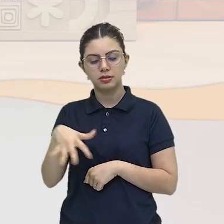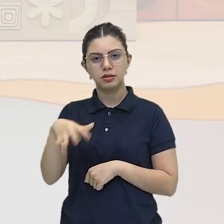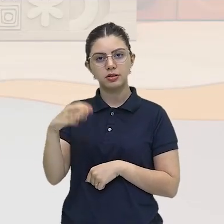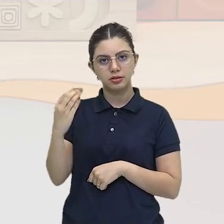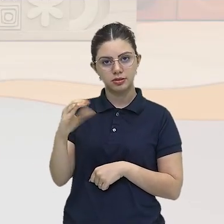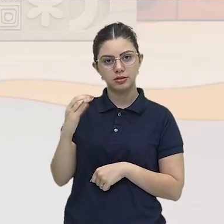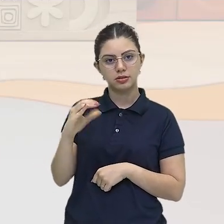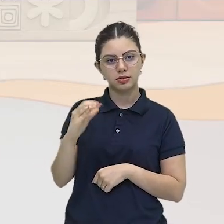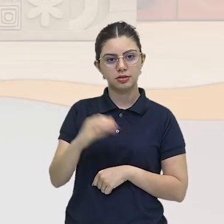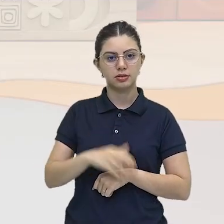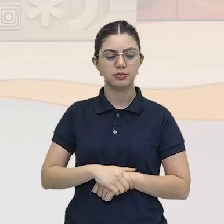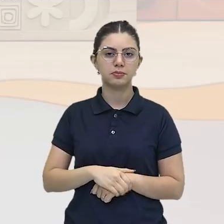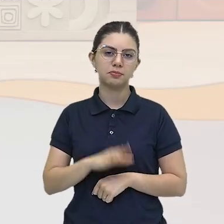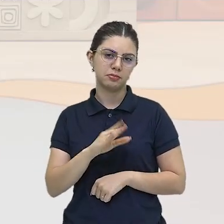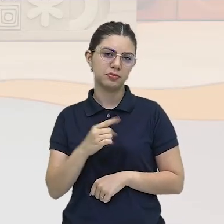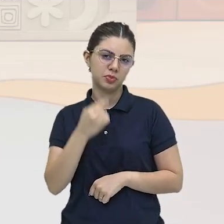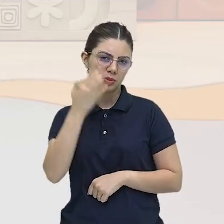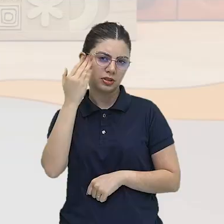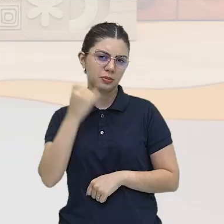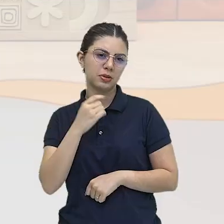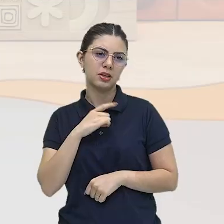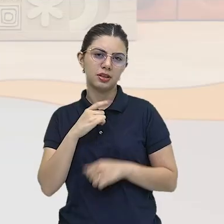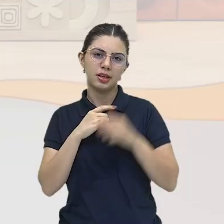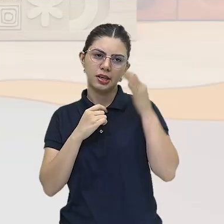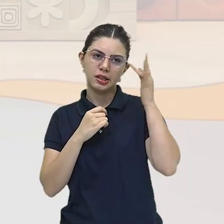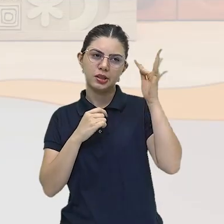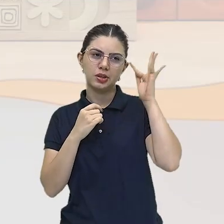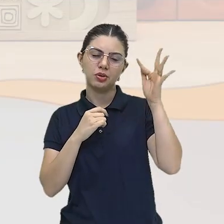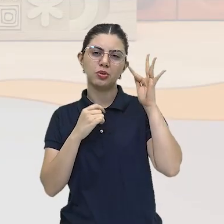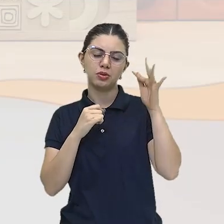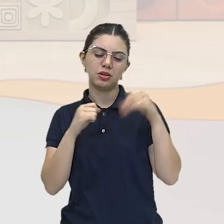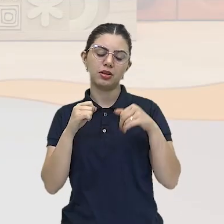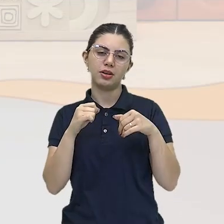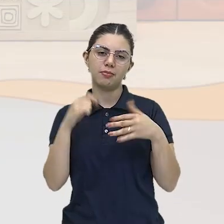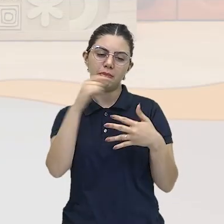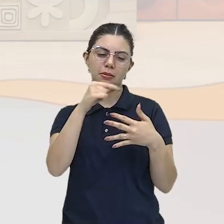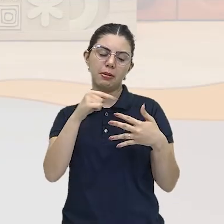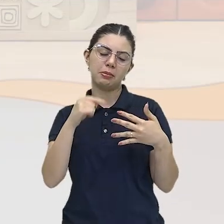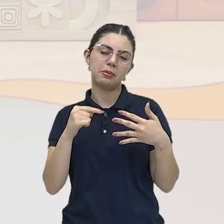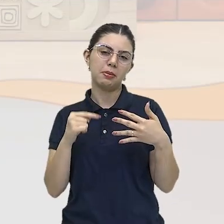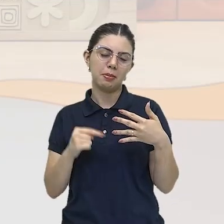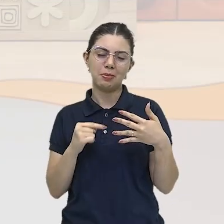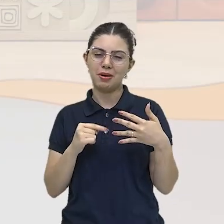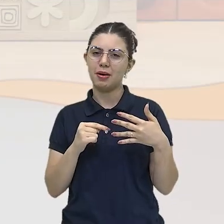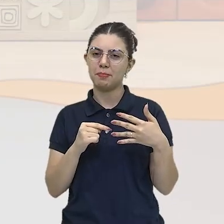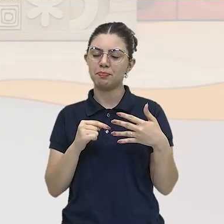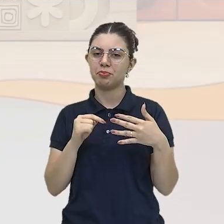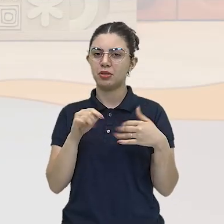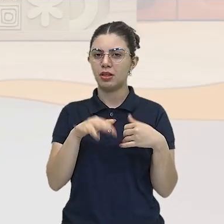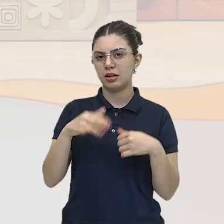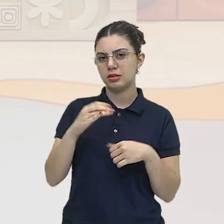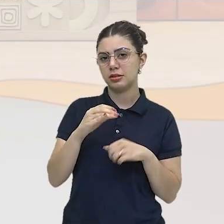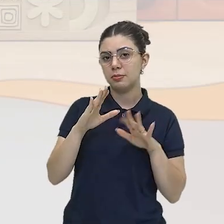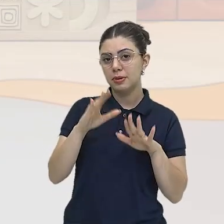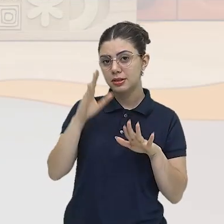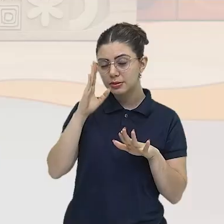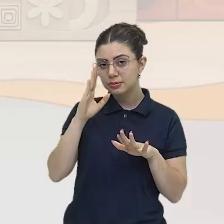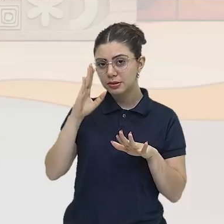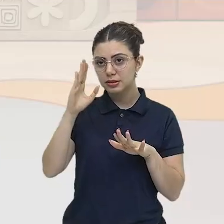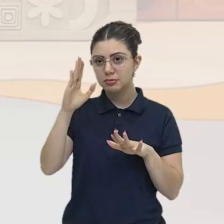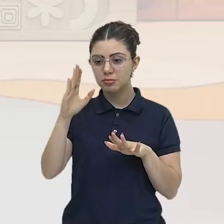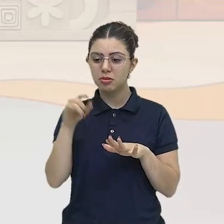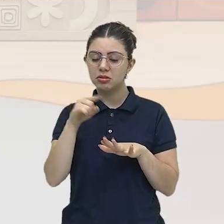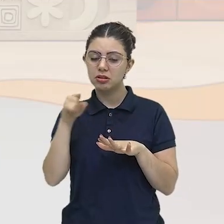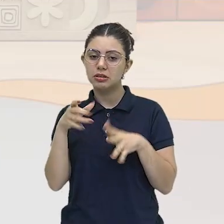cientistas. Claro, existem outras teorias dentro da comunidade científica, mas a teoria do Big Bang é aquela que